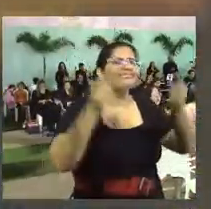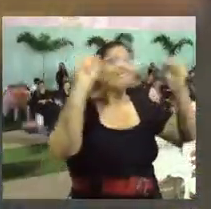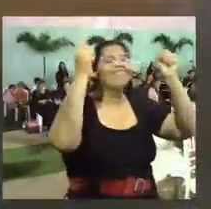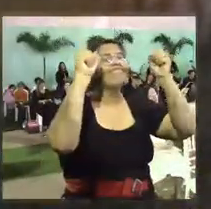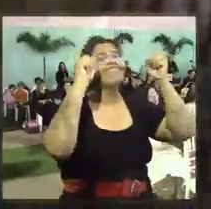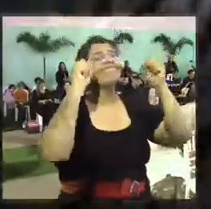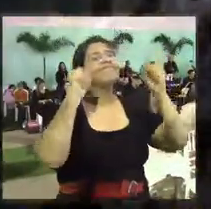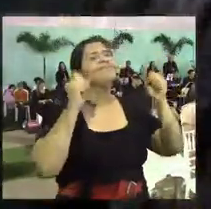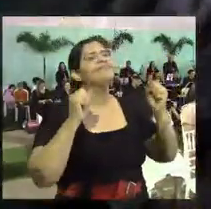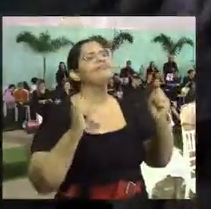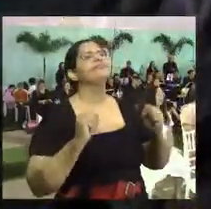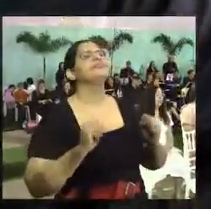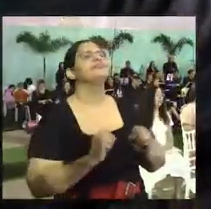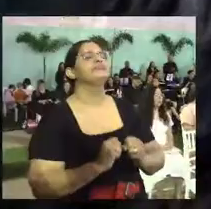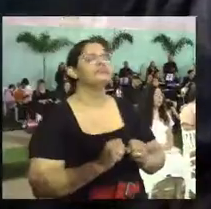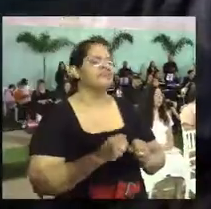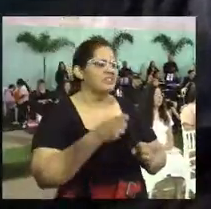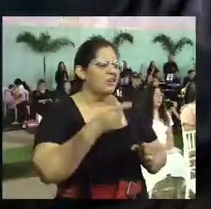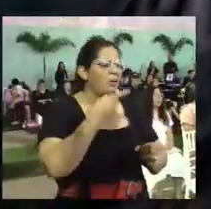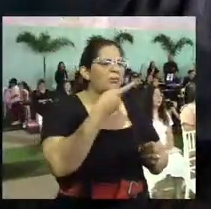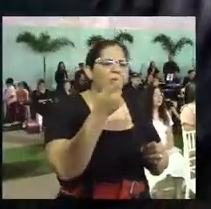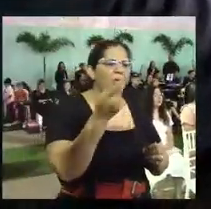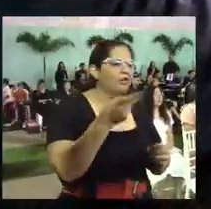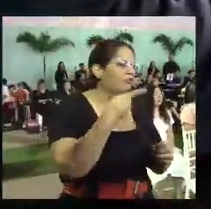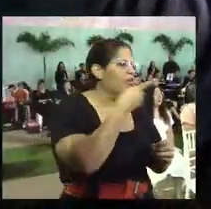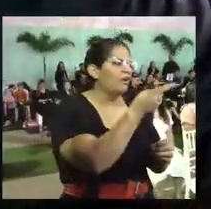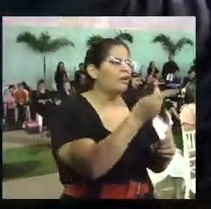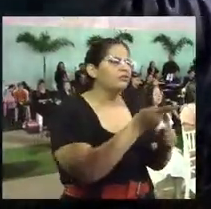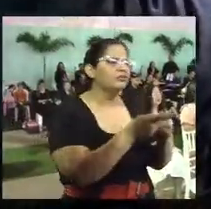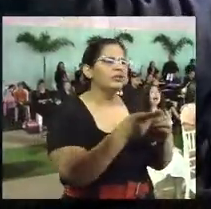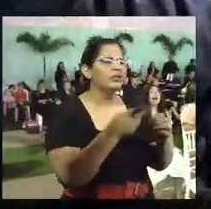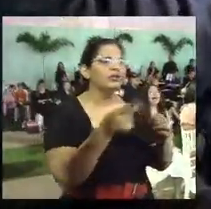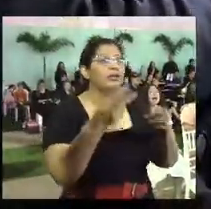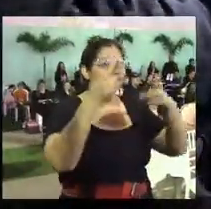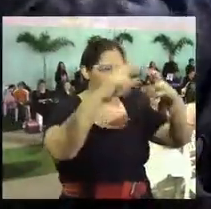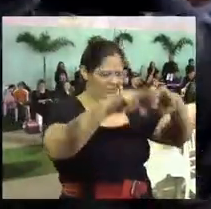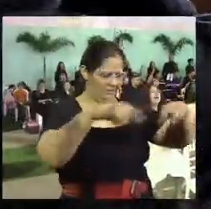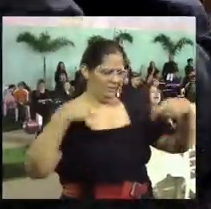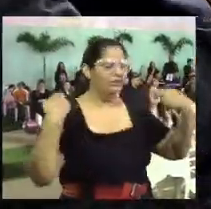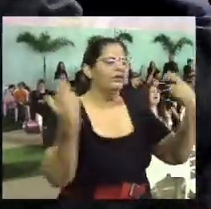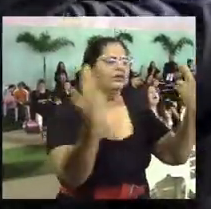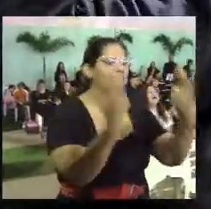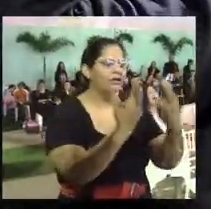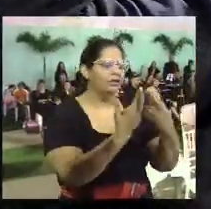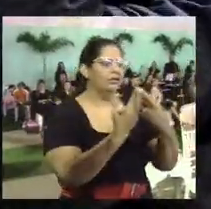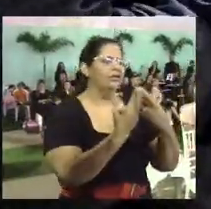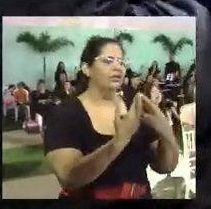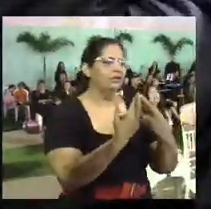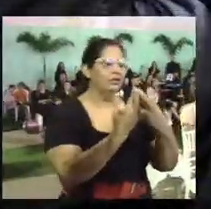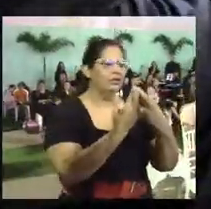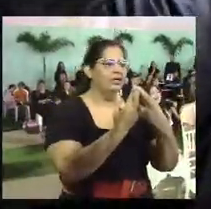te adorar você pode dizer o que é que ele era essa noite rei dos